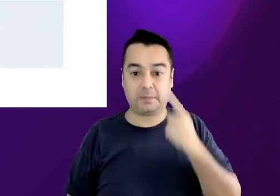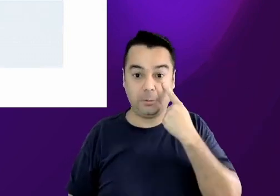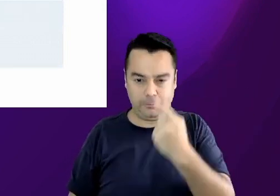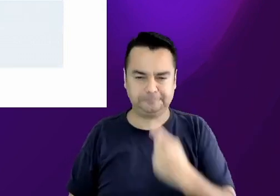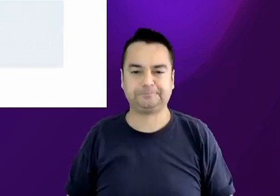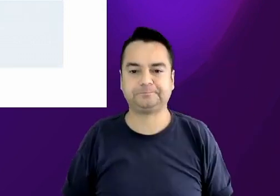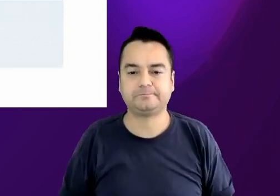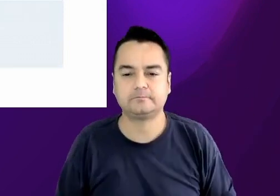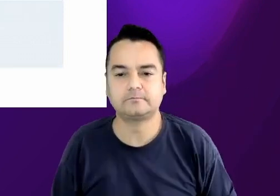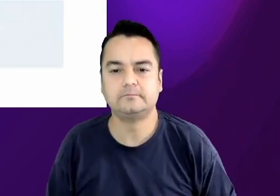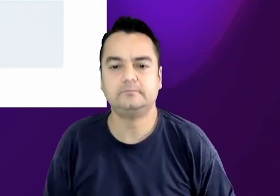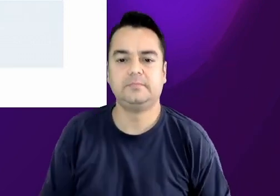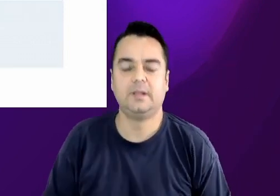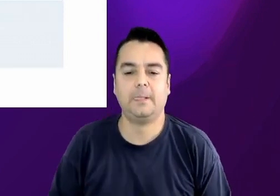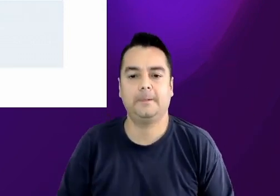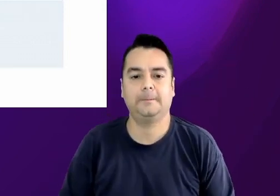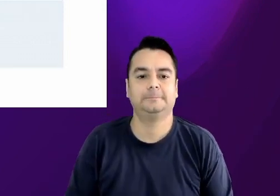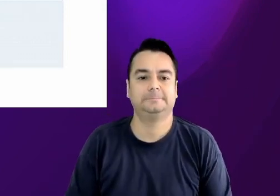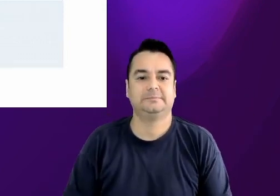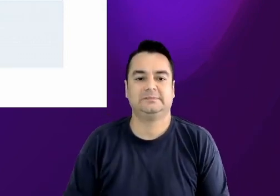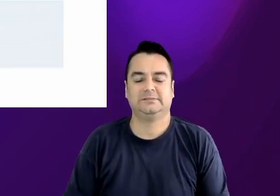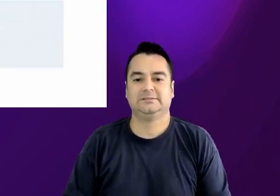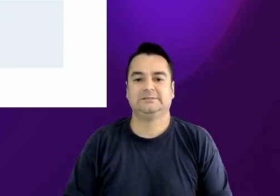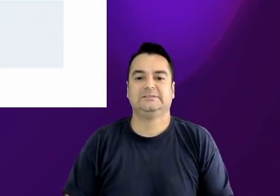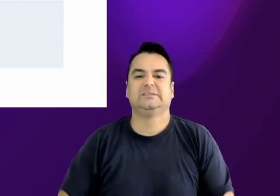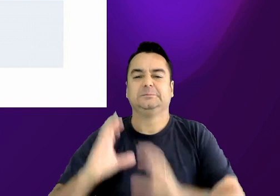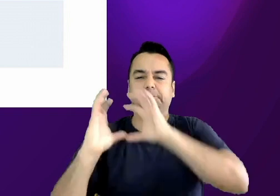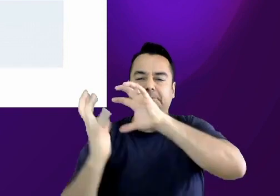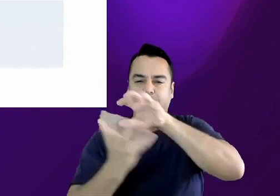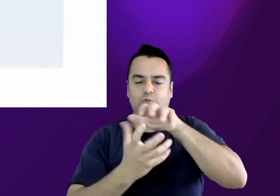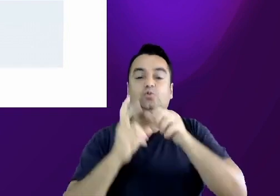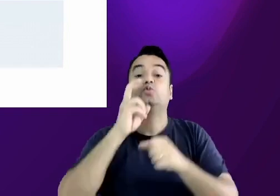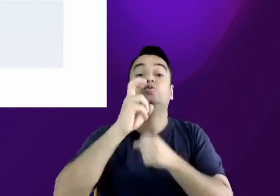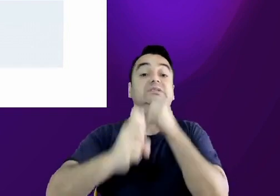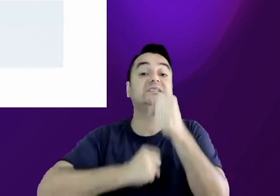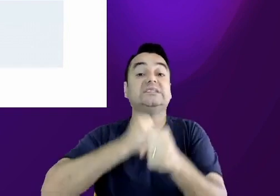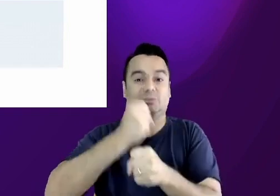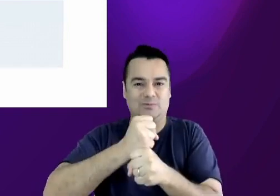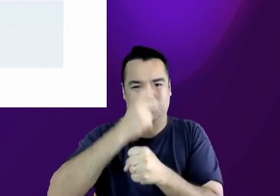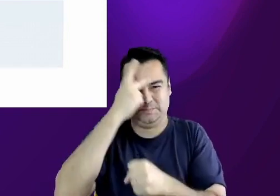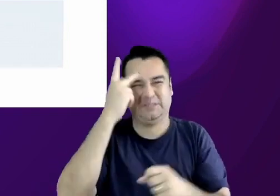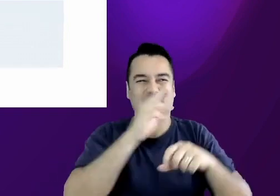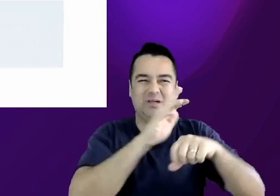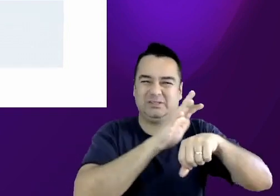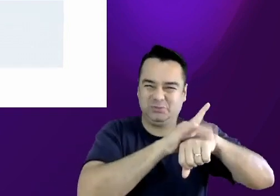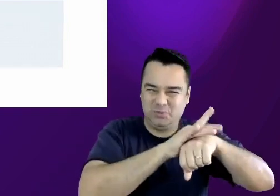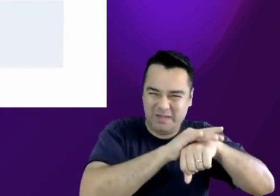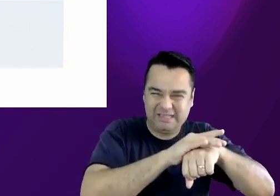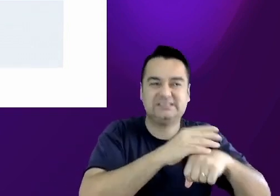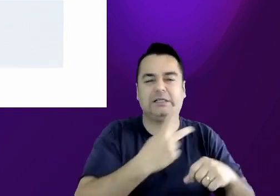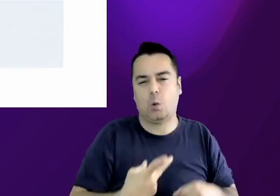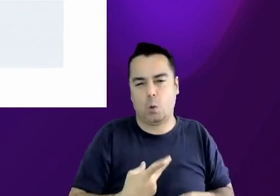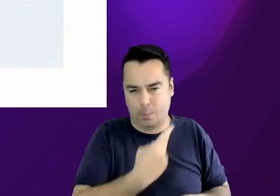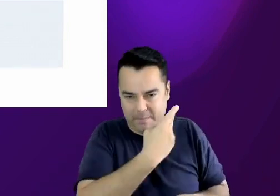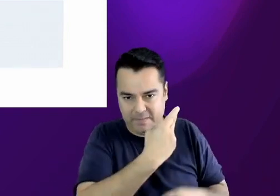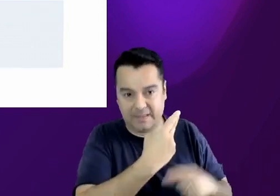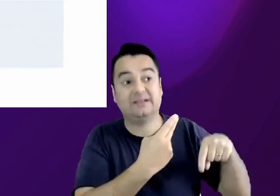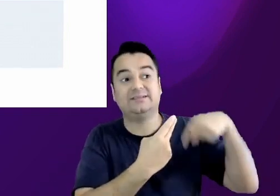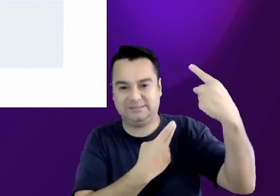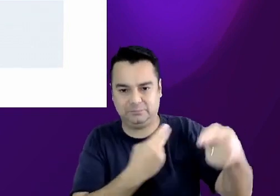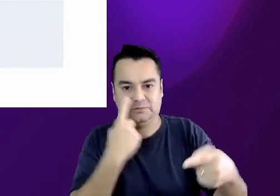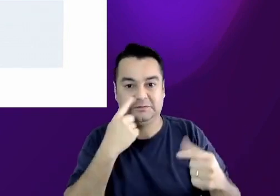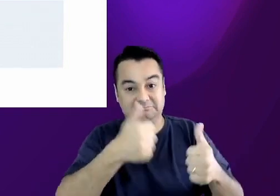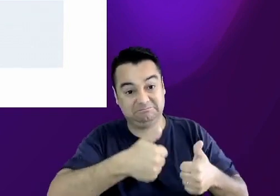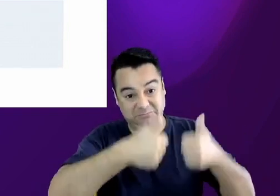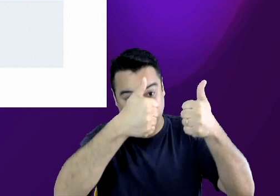vê a sobrevida global em 5 anos por grupo de respondedores e não